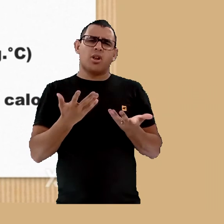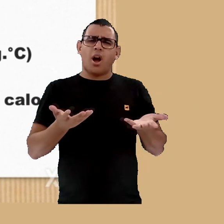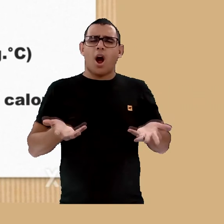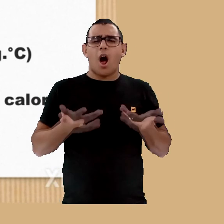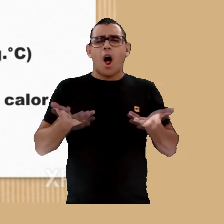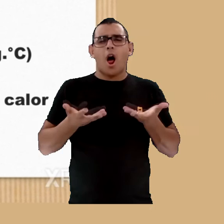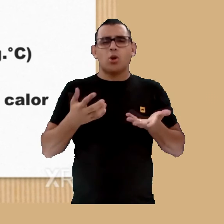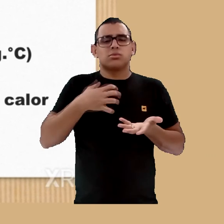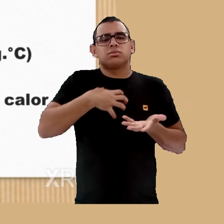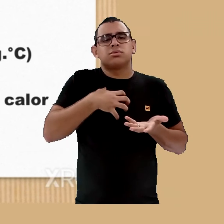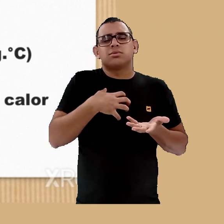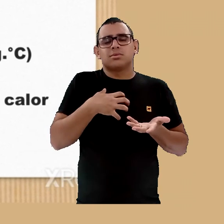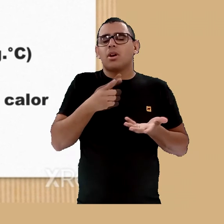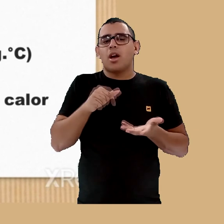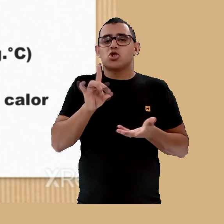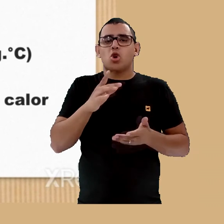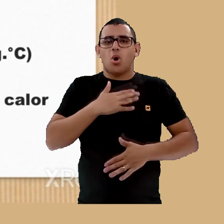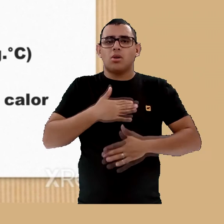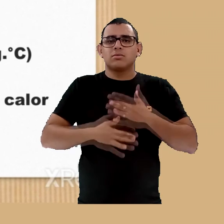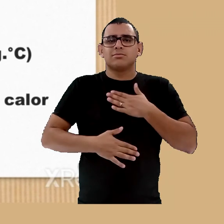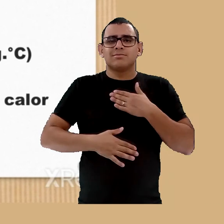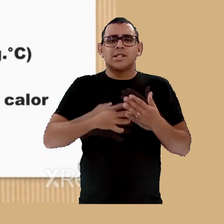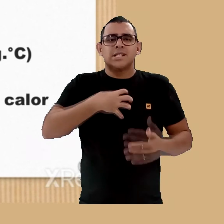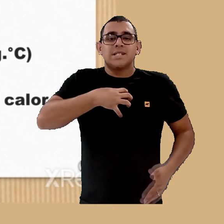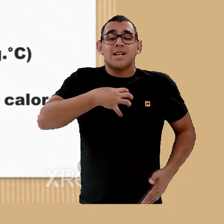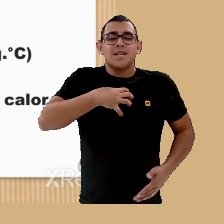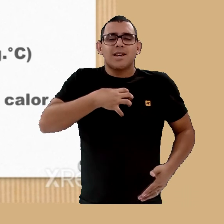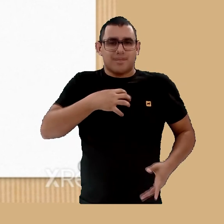está associado à mudança de temperatura.